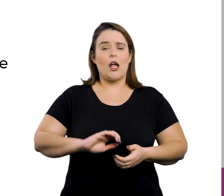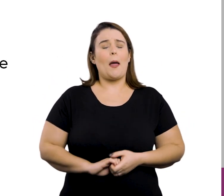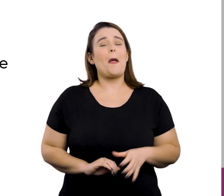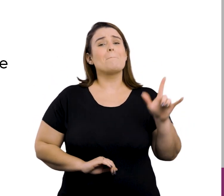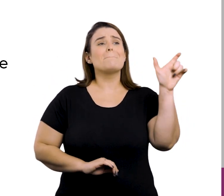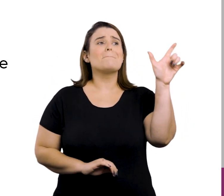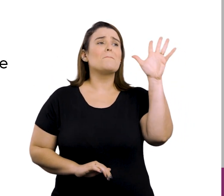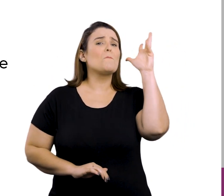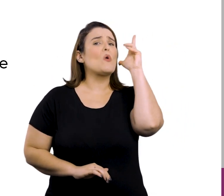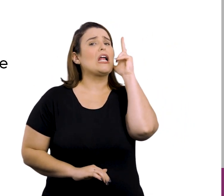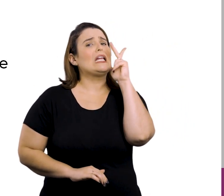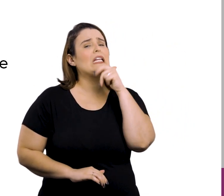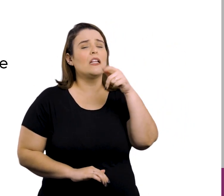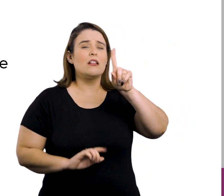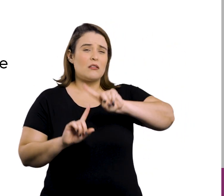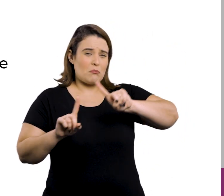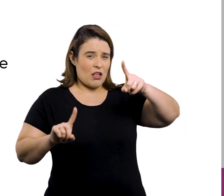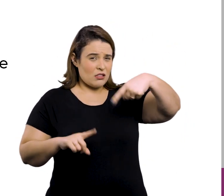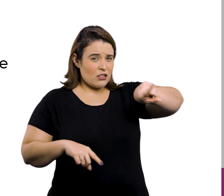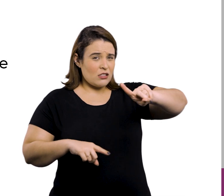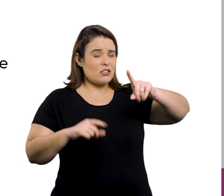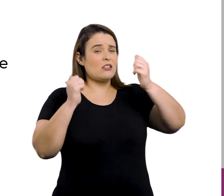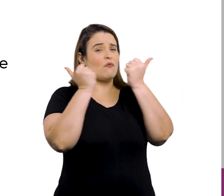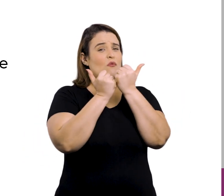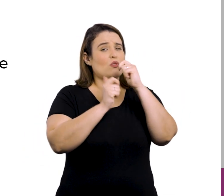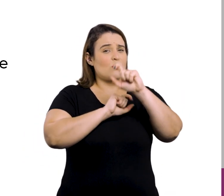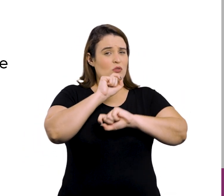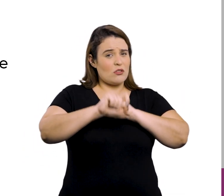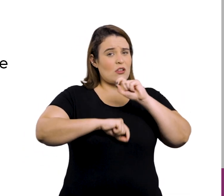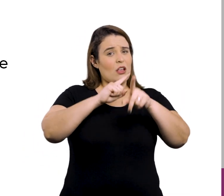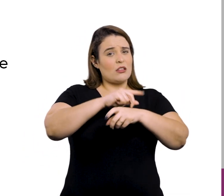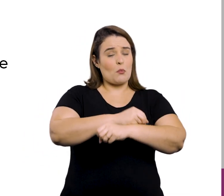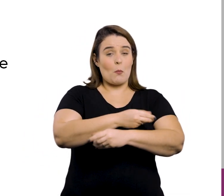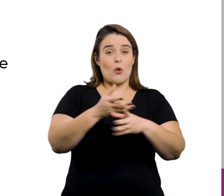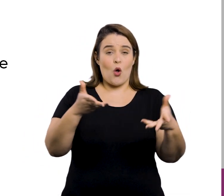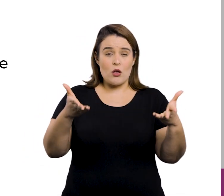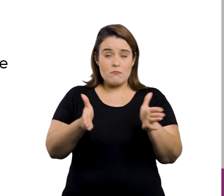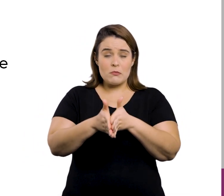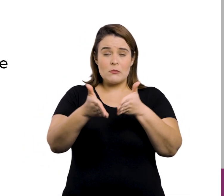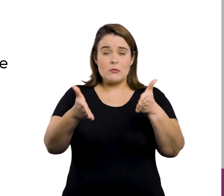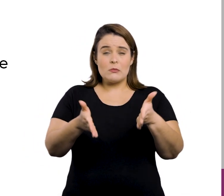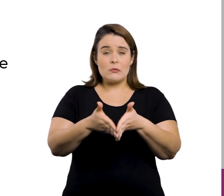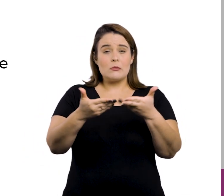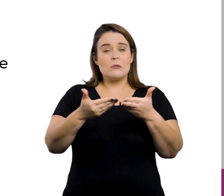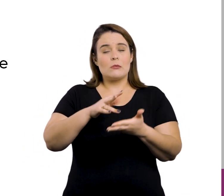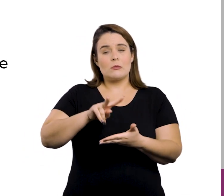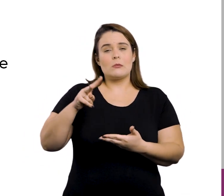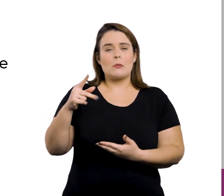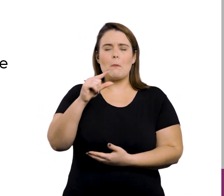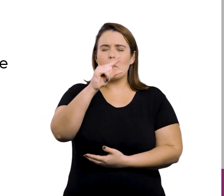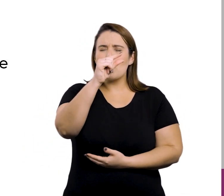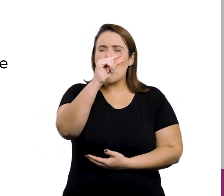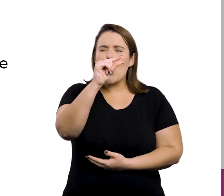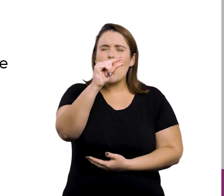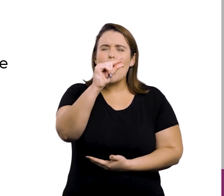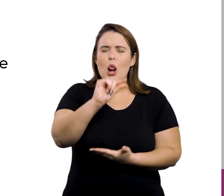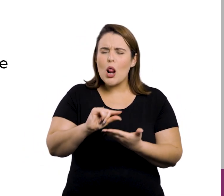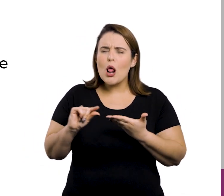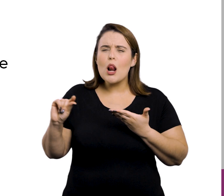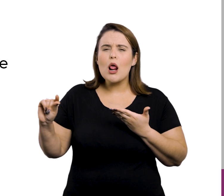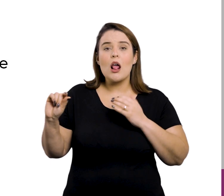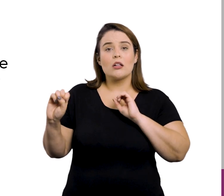Embora utilizem palavras bonitas, o que eles defendem, na verdade, é distribuir a miséria que hoje é repassada para a